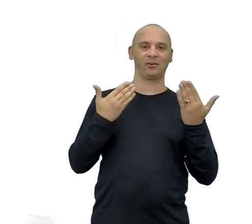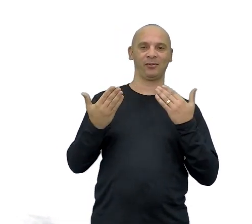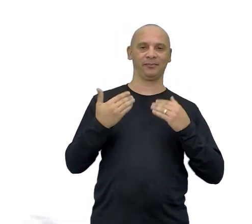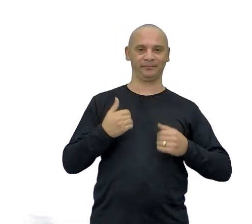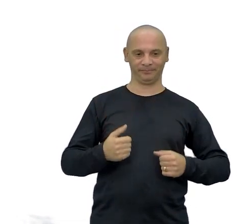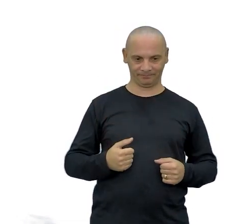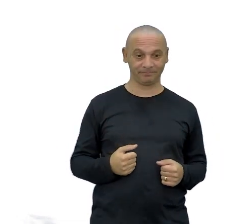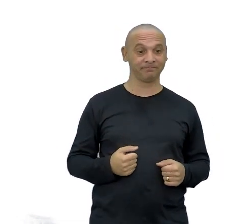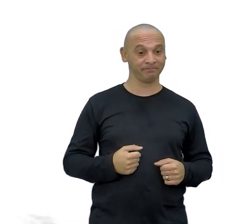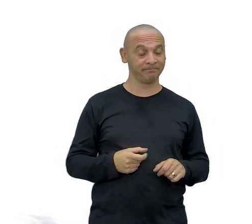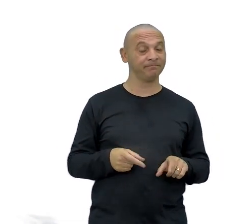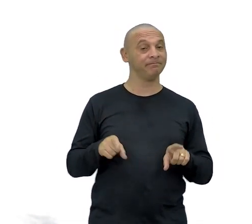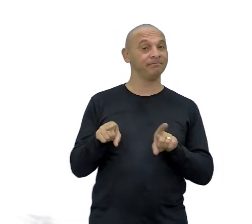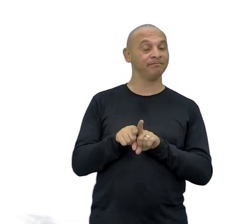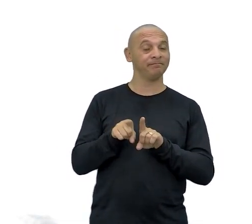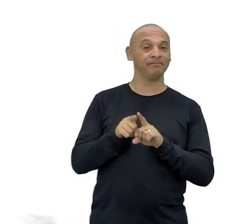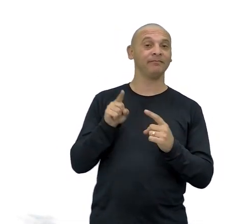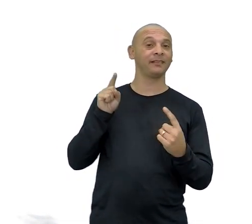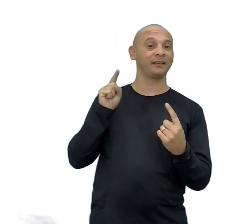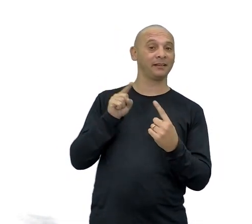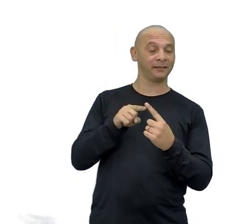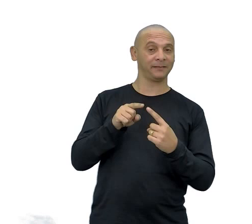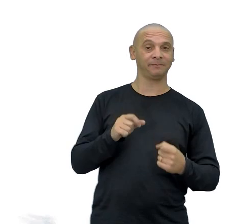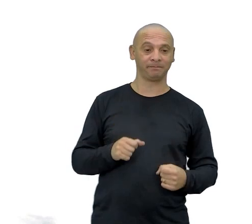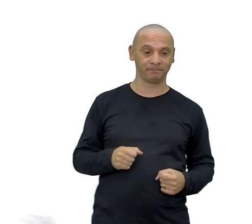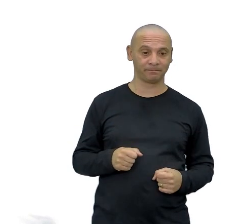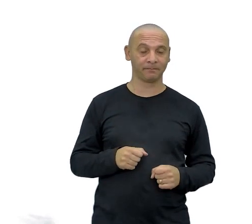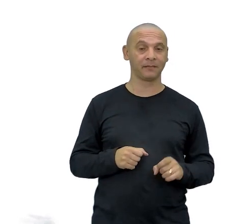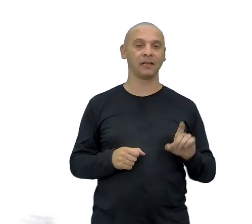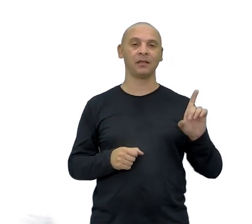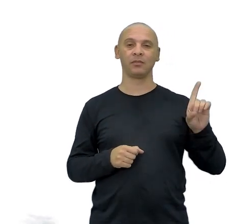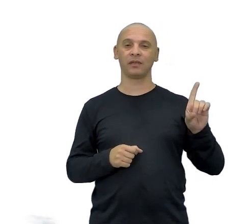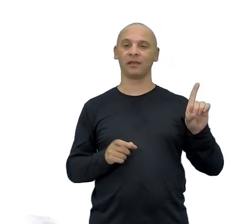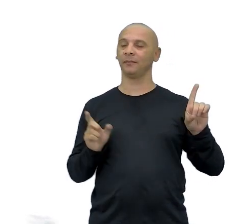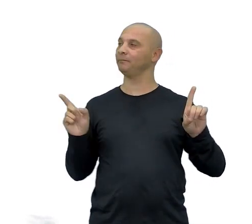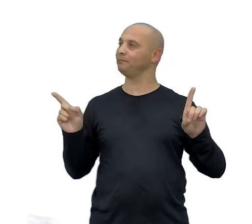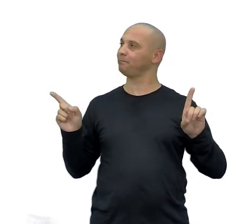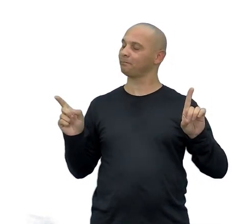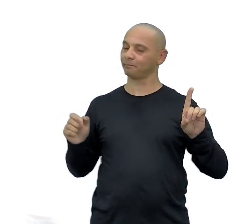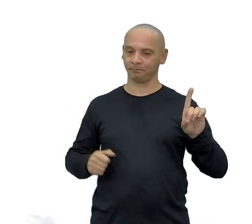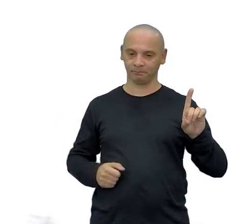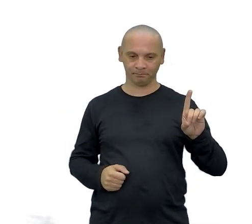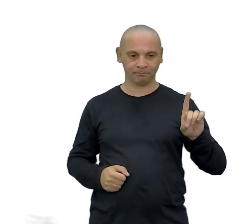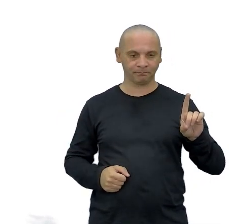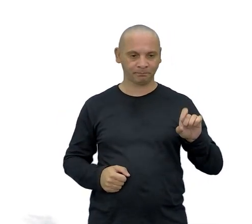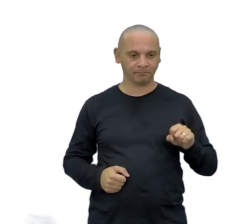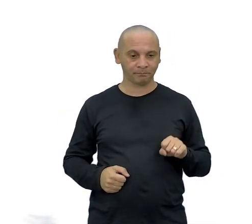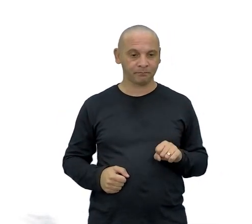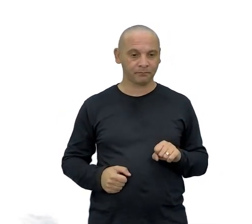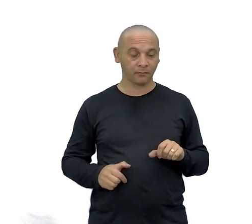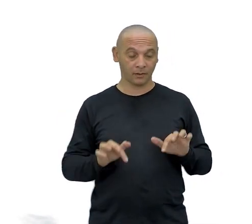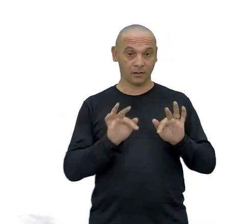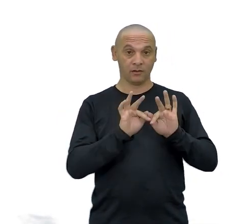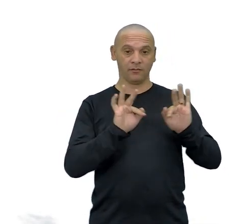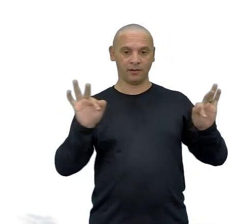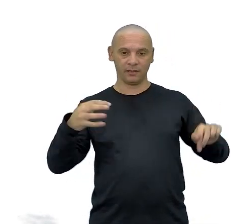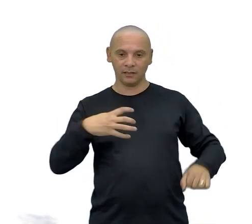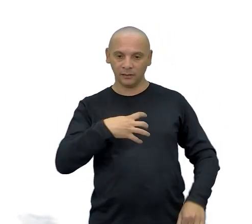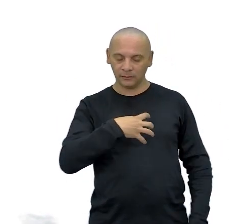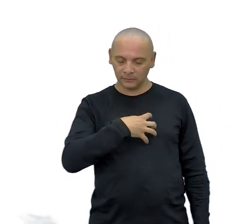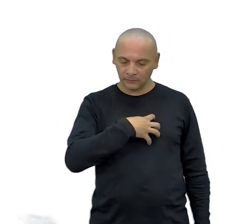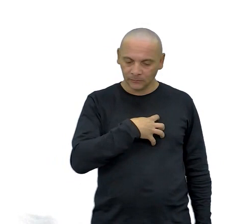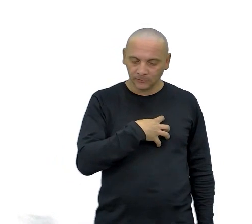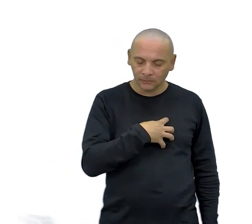tá? Também destaca isso para eles. Letra D, observando a frase. Quando sentir aquele cheirinho